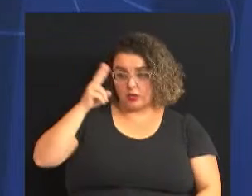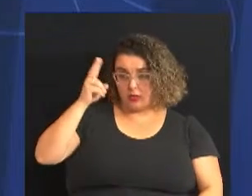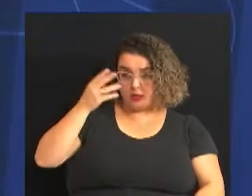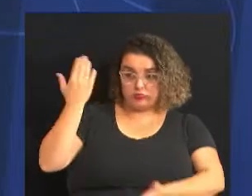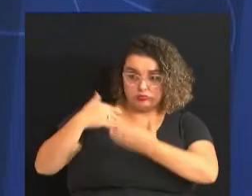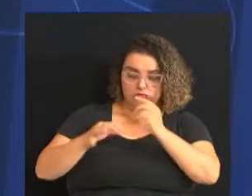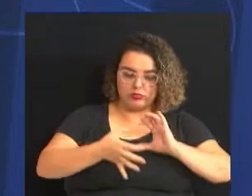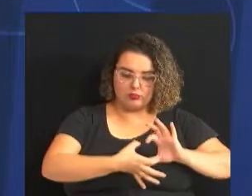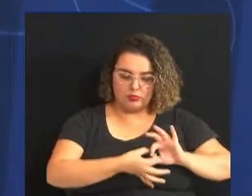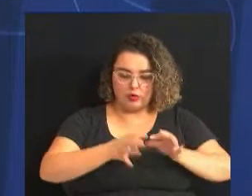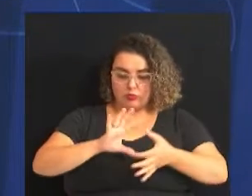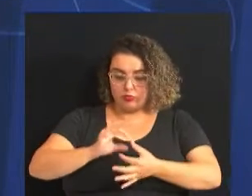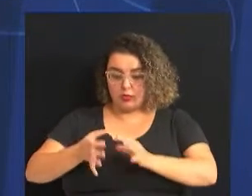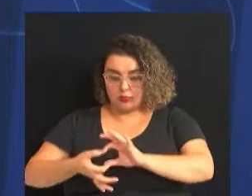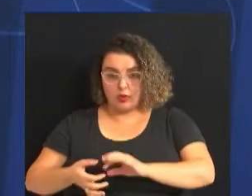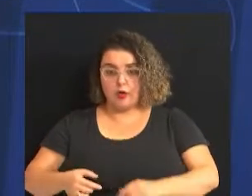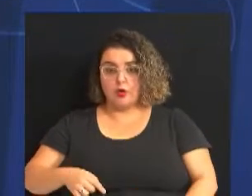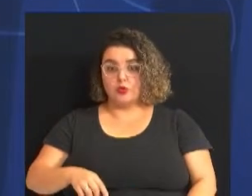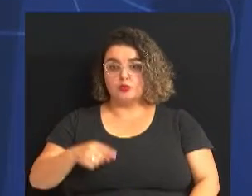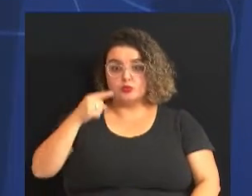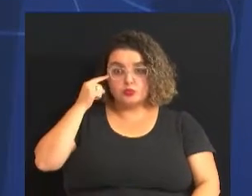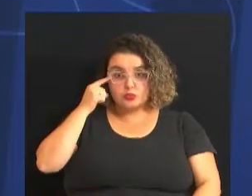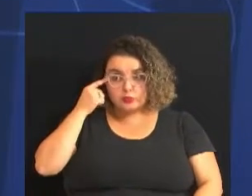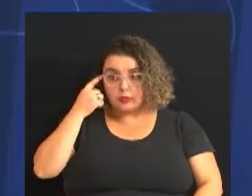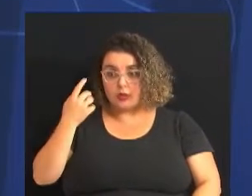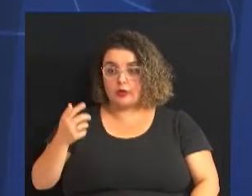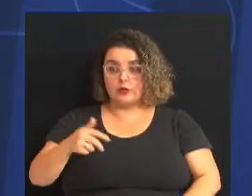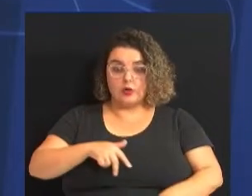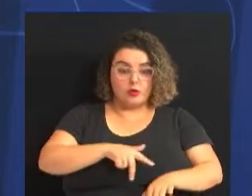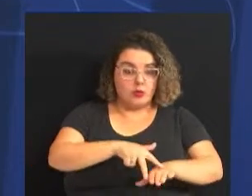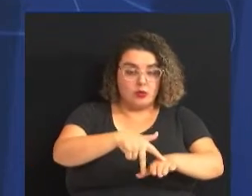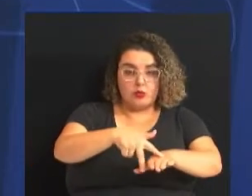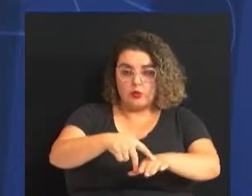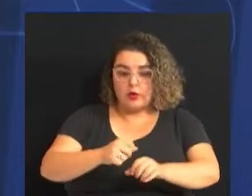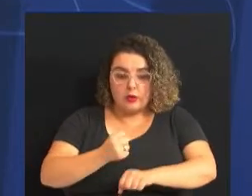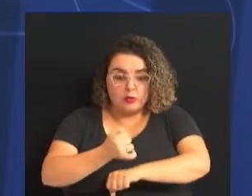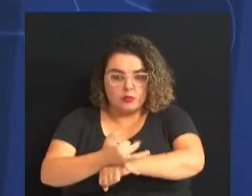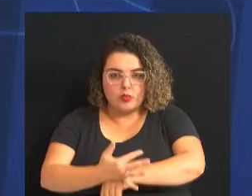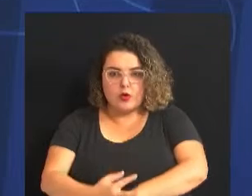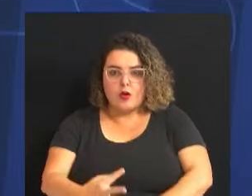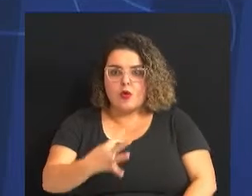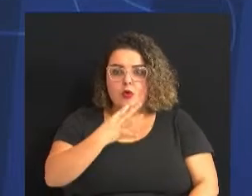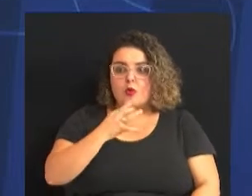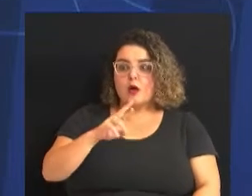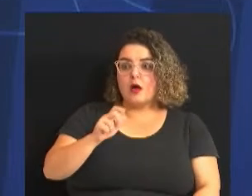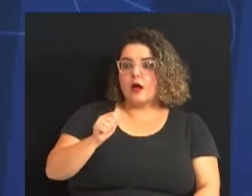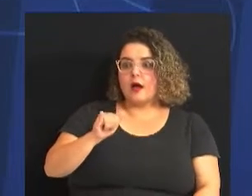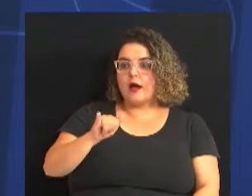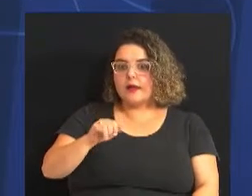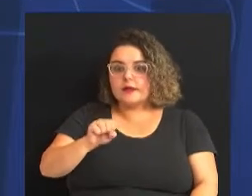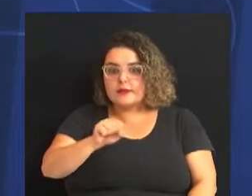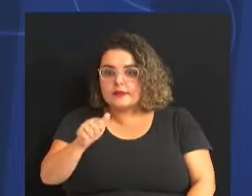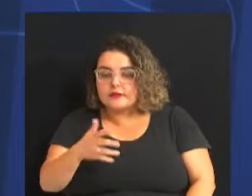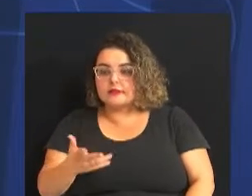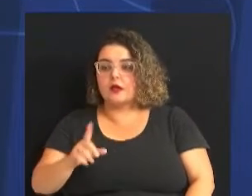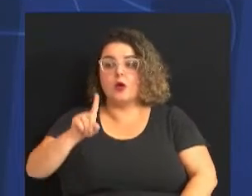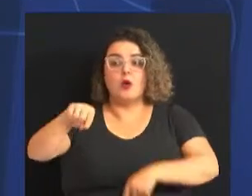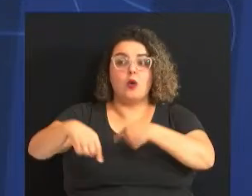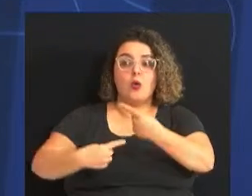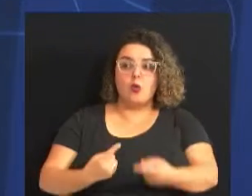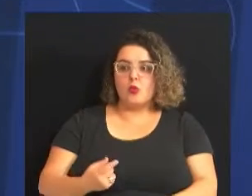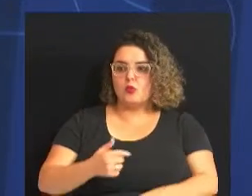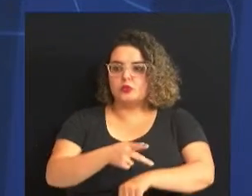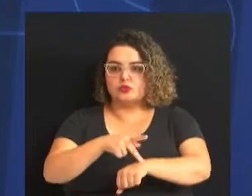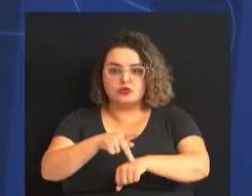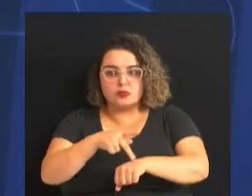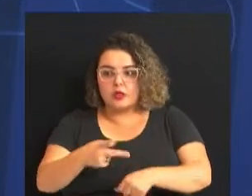de Tóquio, skate, todo mundo à madrugada conhecendo a Raíssa Leal, conhecendo atletas de outros países, todo mundo